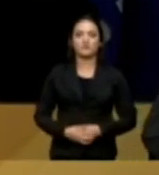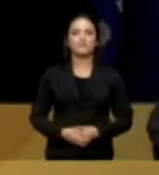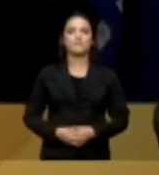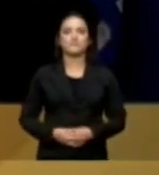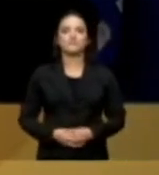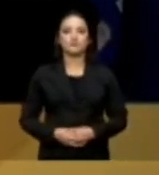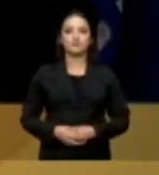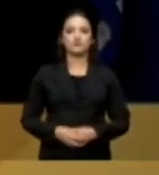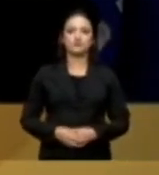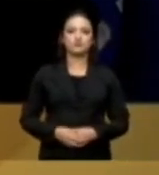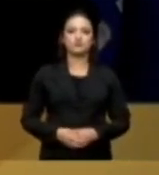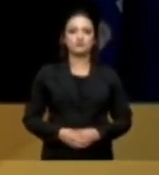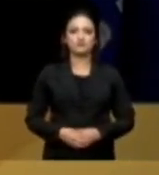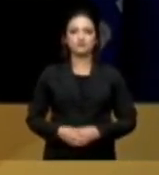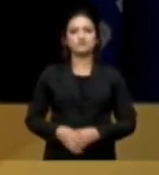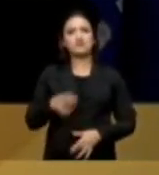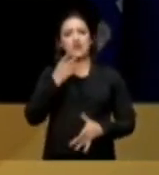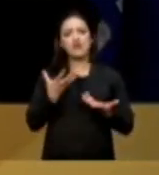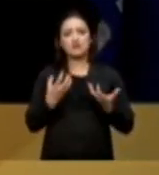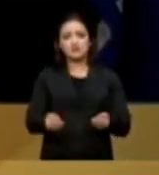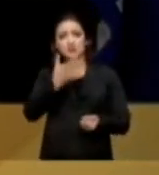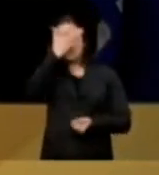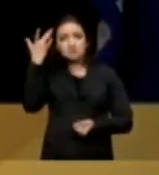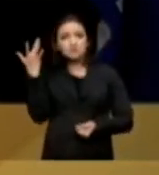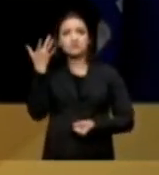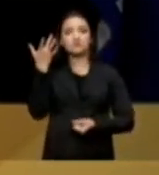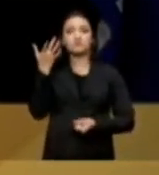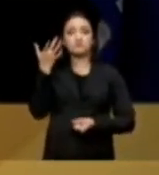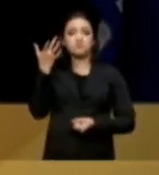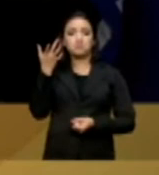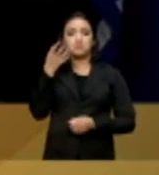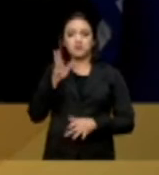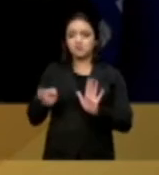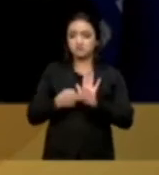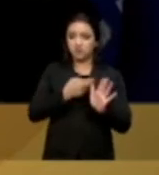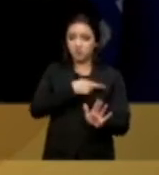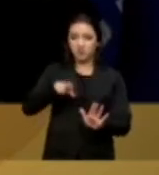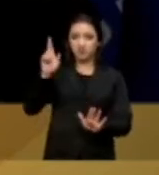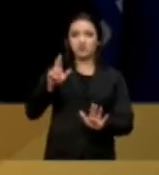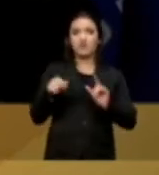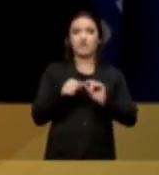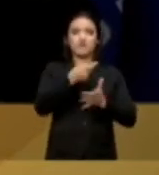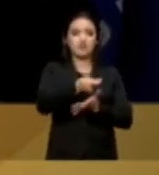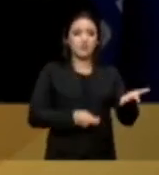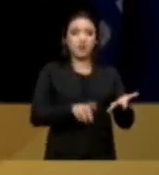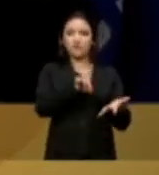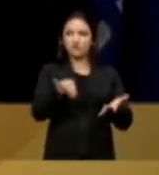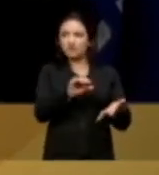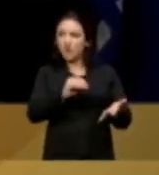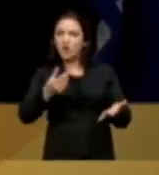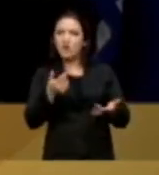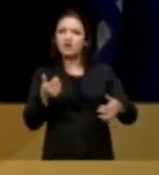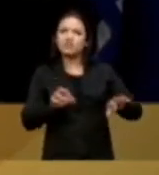administrativo. Admitir que adeptos de uma crença religiosa realizam uma etapa de concurso público em data ou horário distinto dos demais candidatos cria,